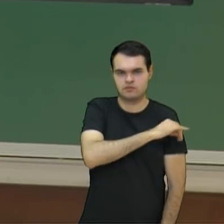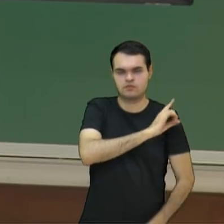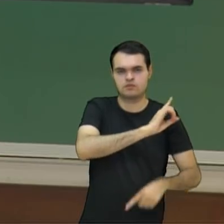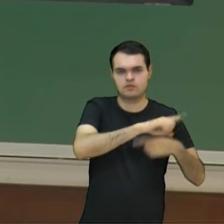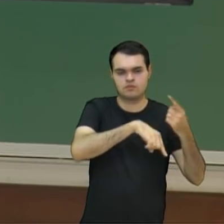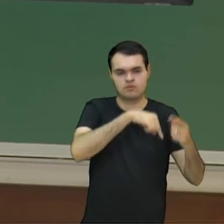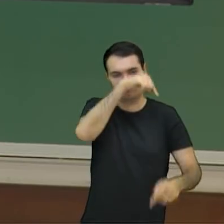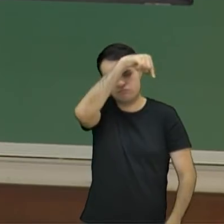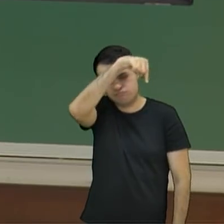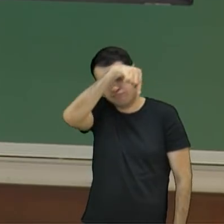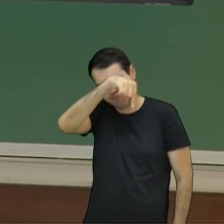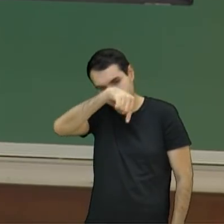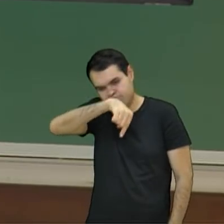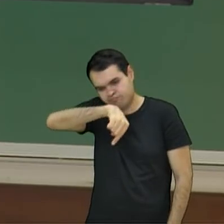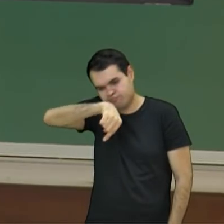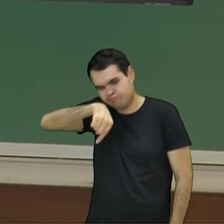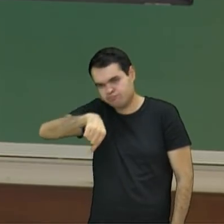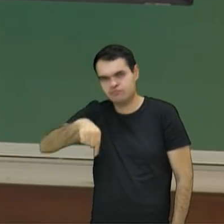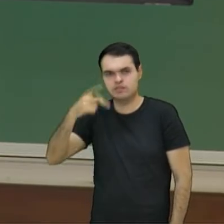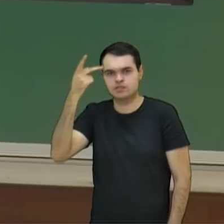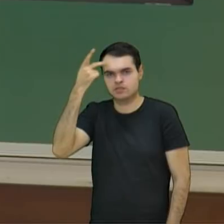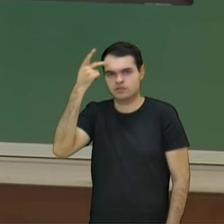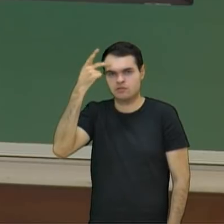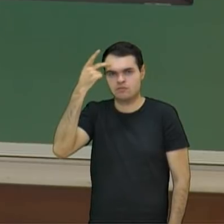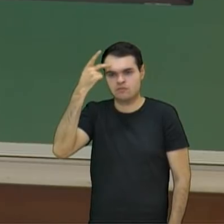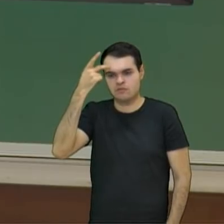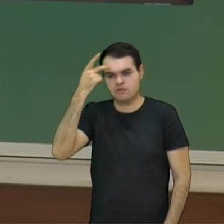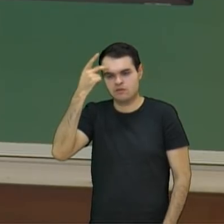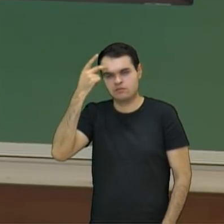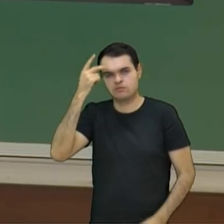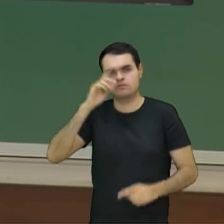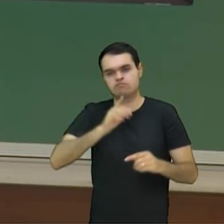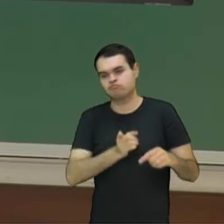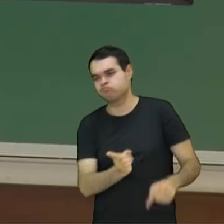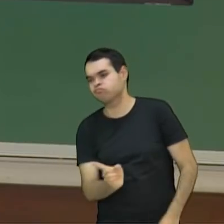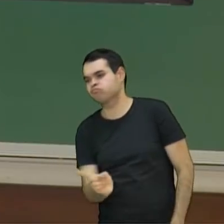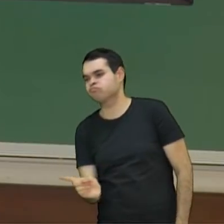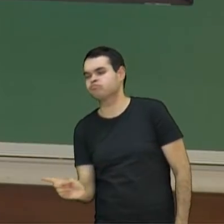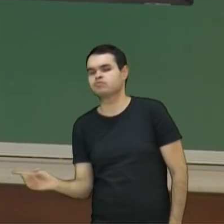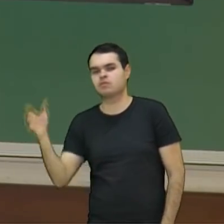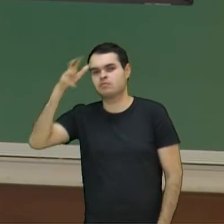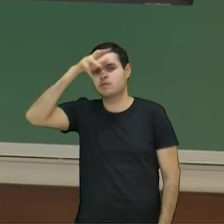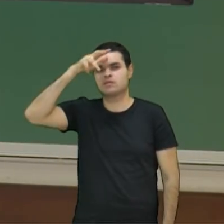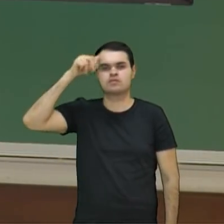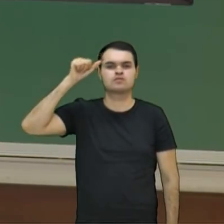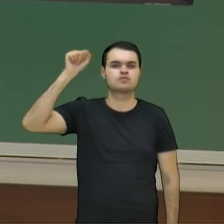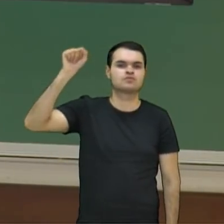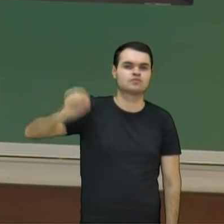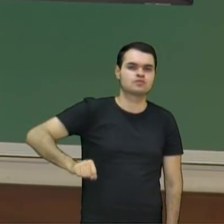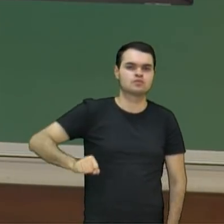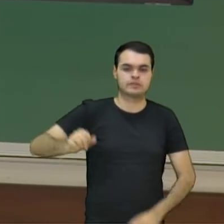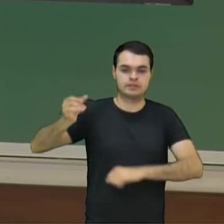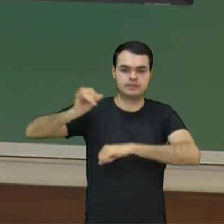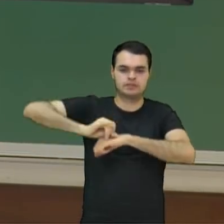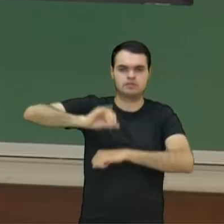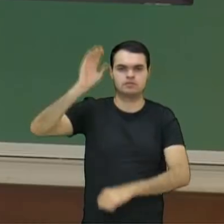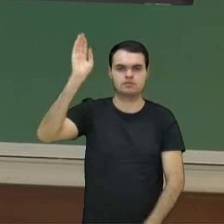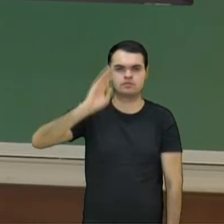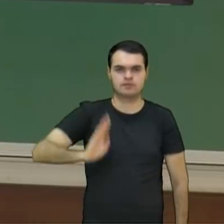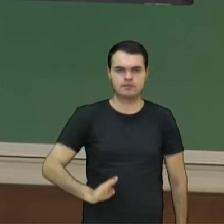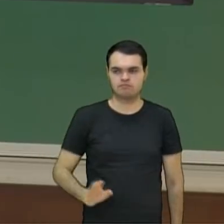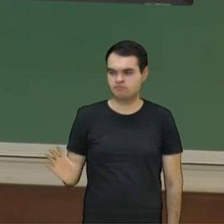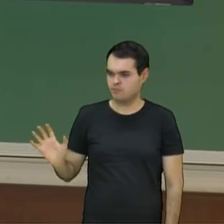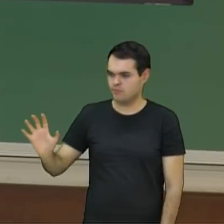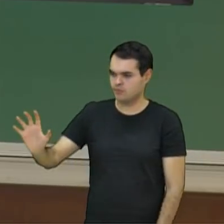São Paulo, interior de São Paulo, até Mato Grosso do Sul, né, parte mais central ali do Brasil, e